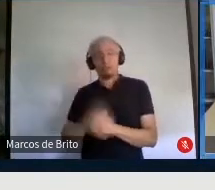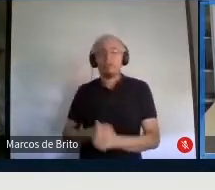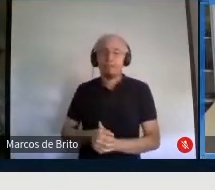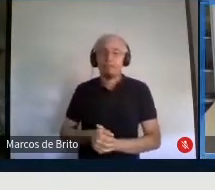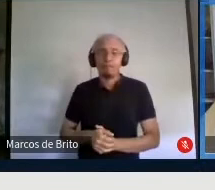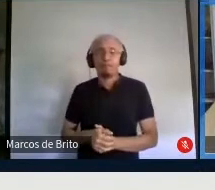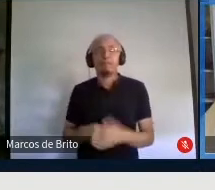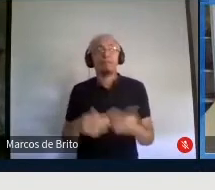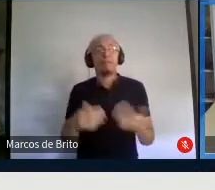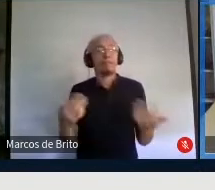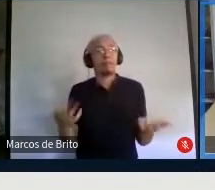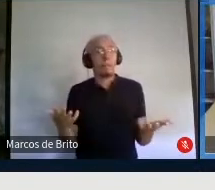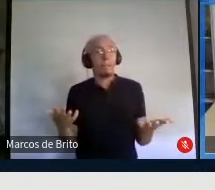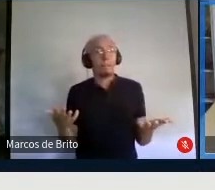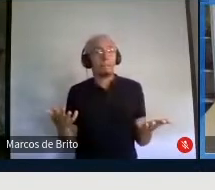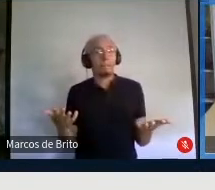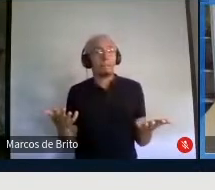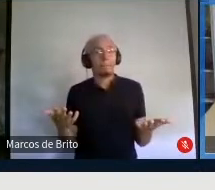Então,